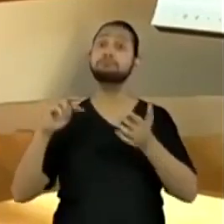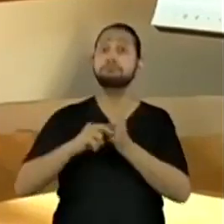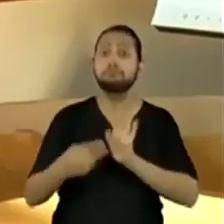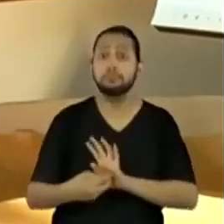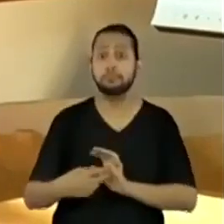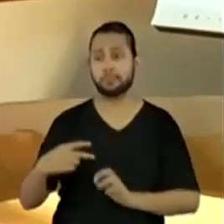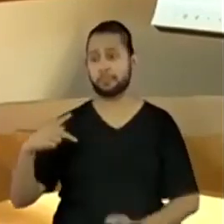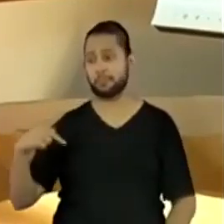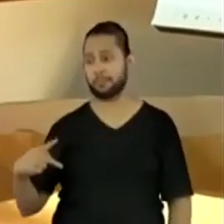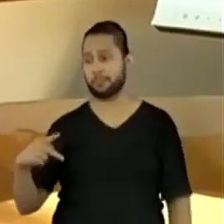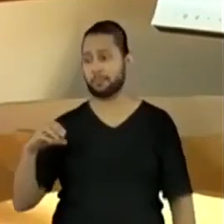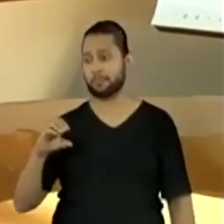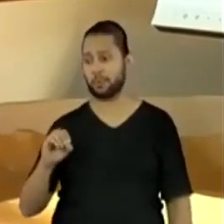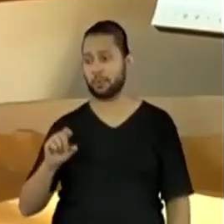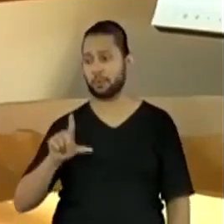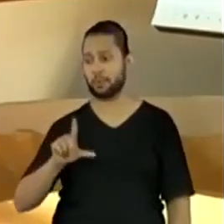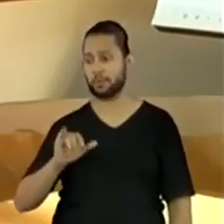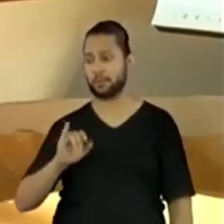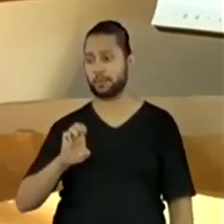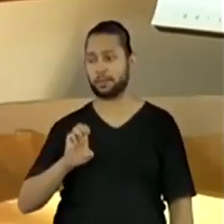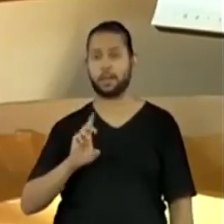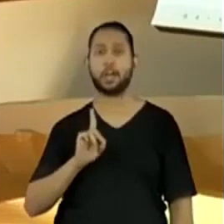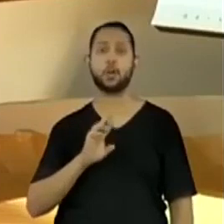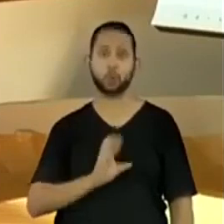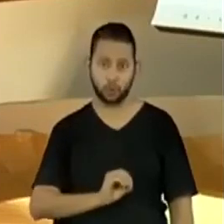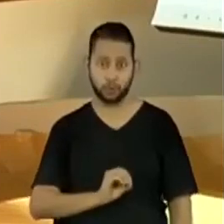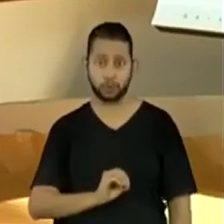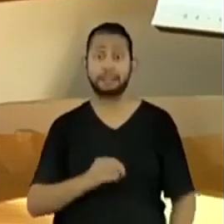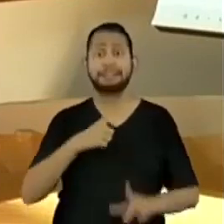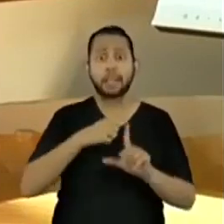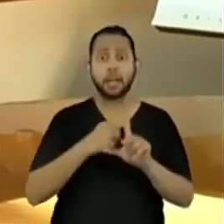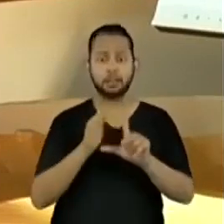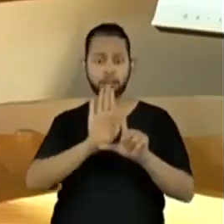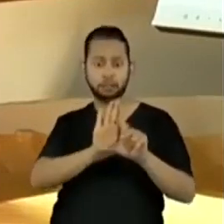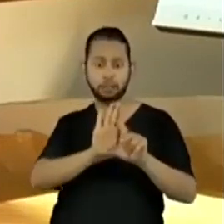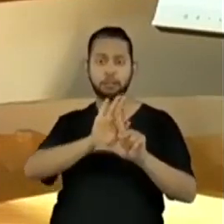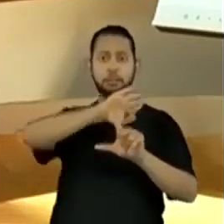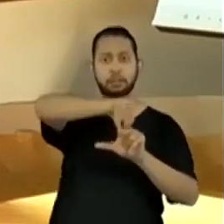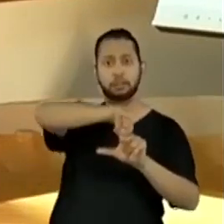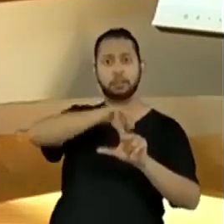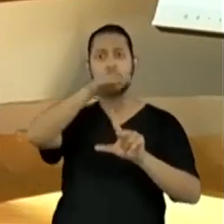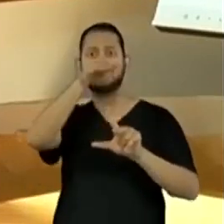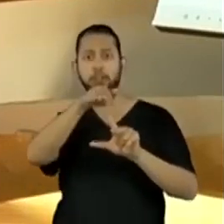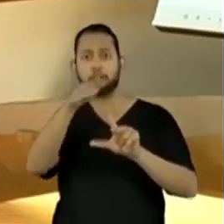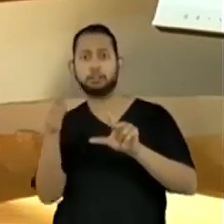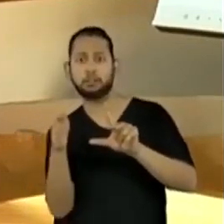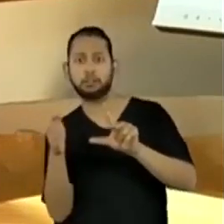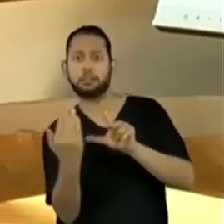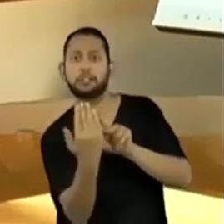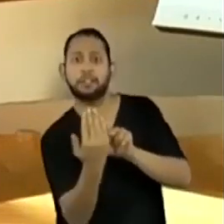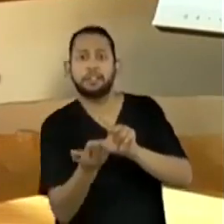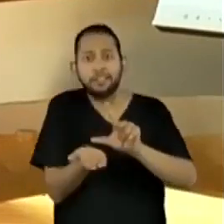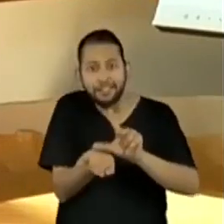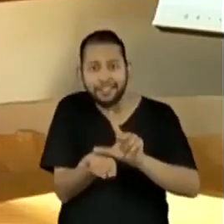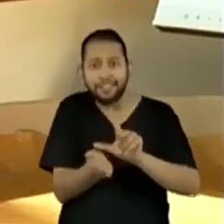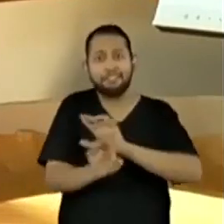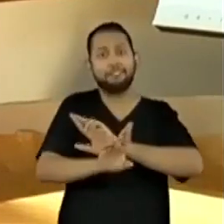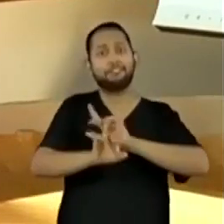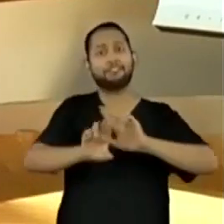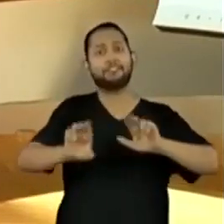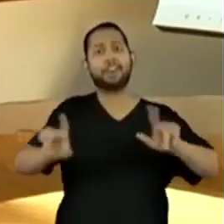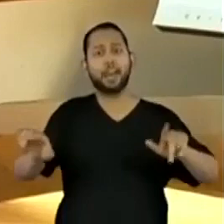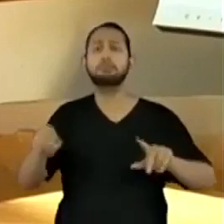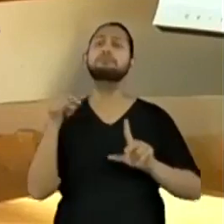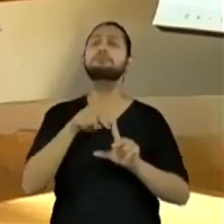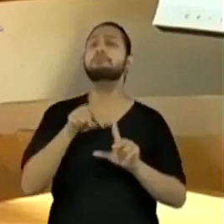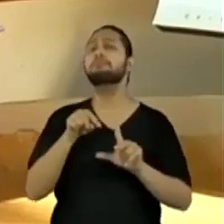faces. Então, uma figura tridimensional tem várias faces. Nesse caso aqui do dado, quantas faces ele tem? Vocês